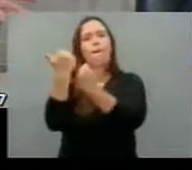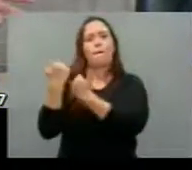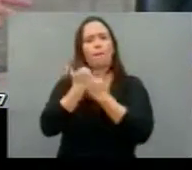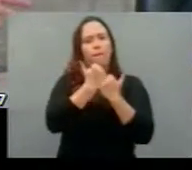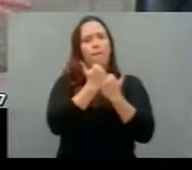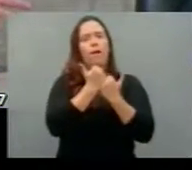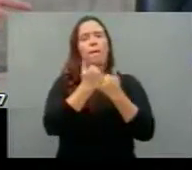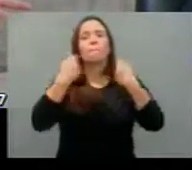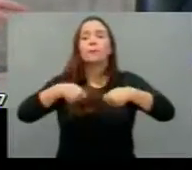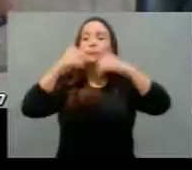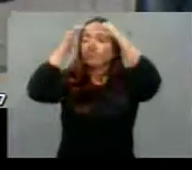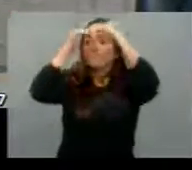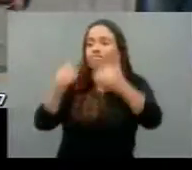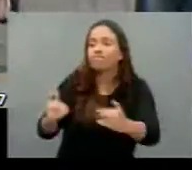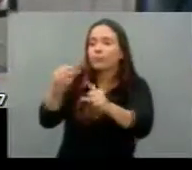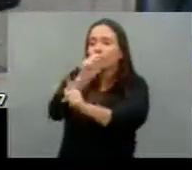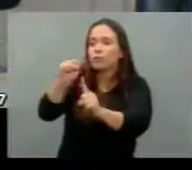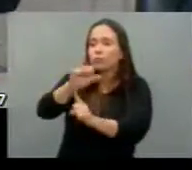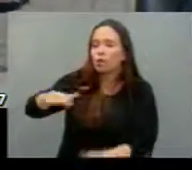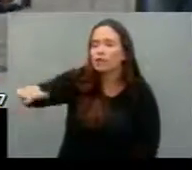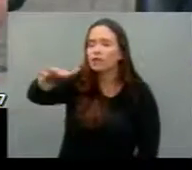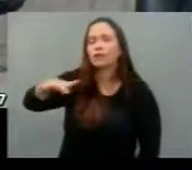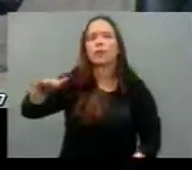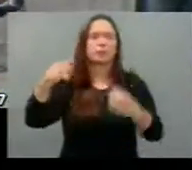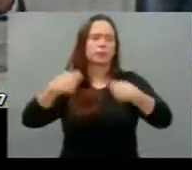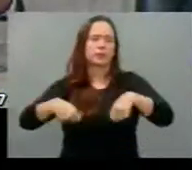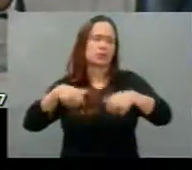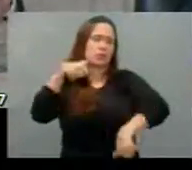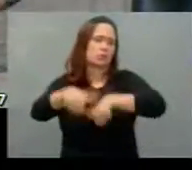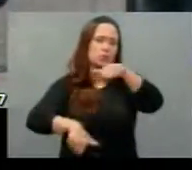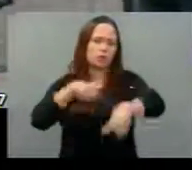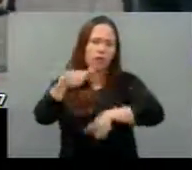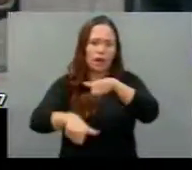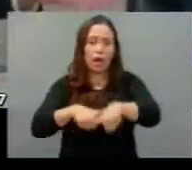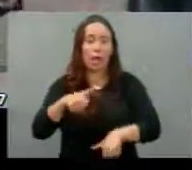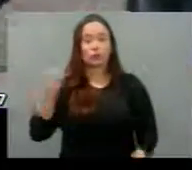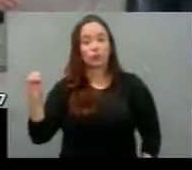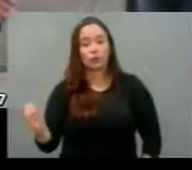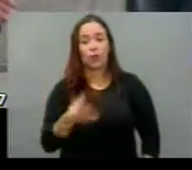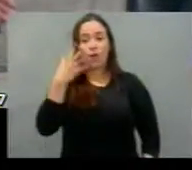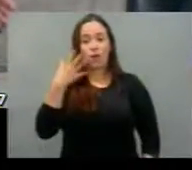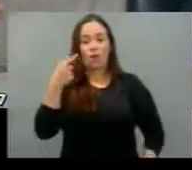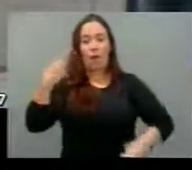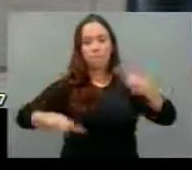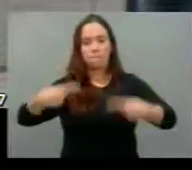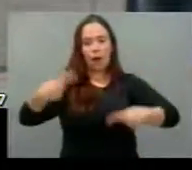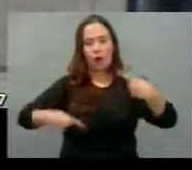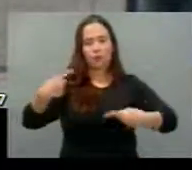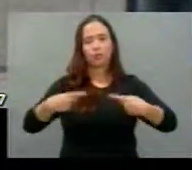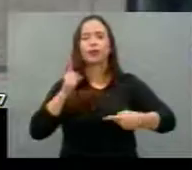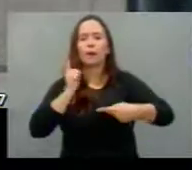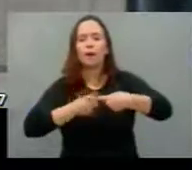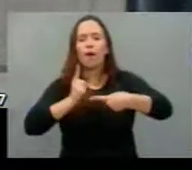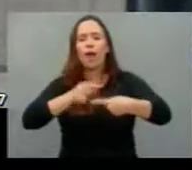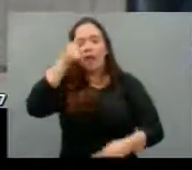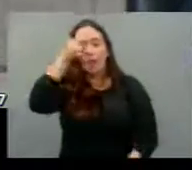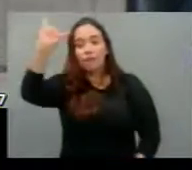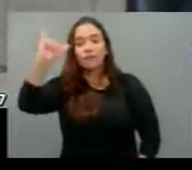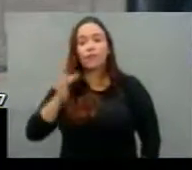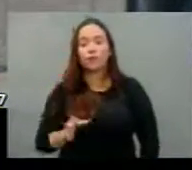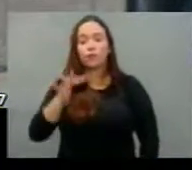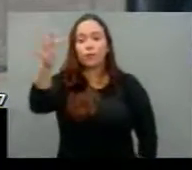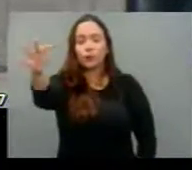aos anseios da população, renovar, reformar, modernizar o sistema político, para que evite no